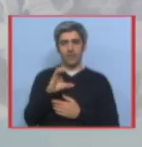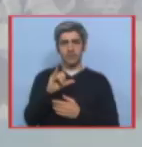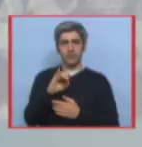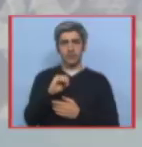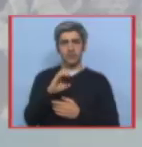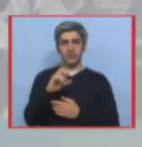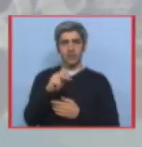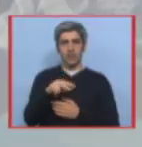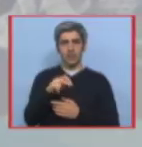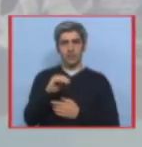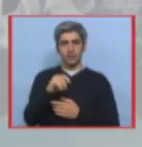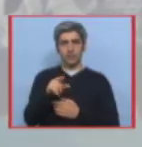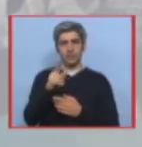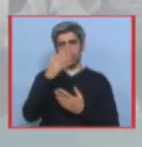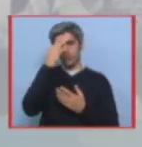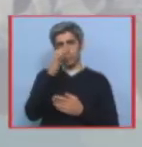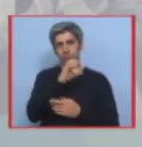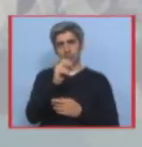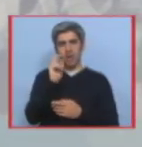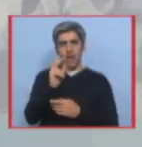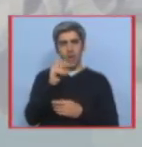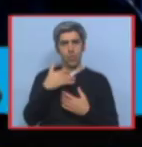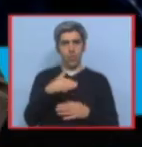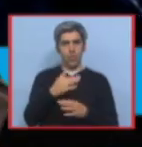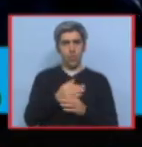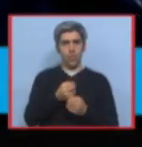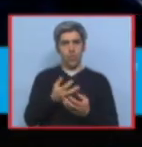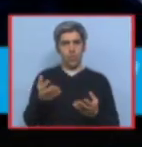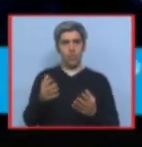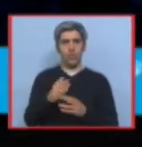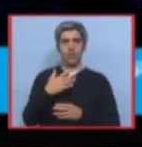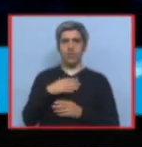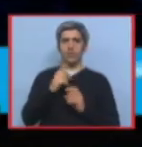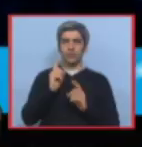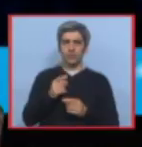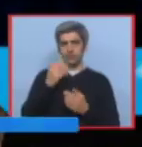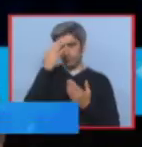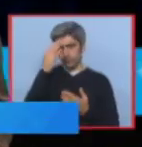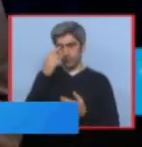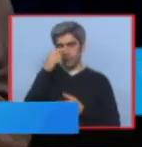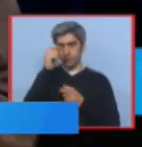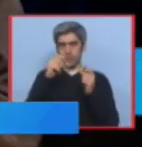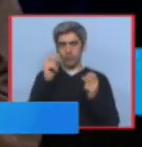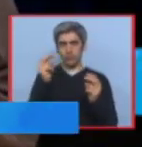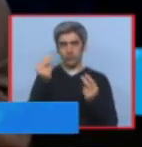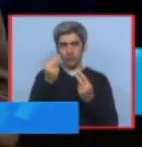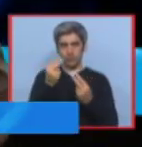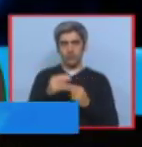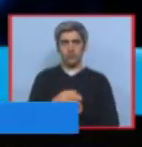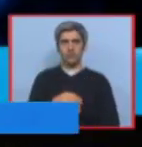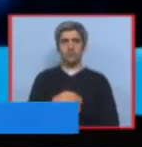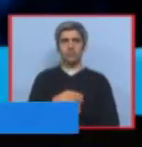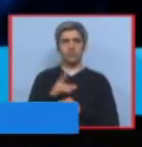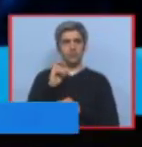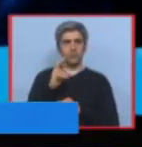ocasião foi esta de celebrar 800 anos? Bom, eu gostaria de começar por saudar quem nos olha e quem